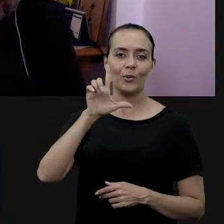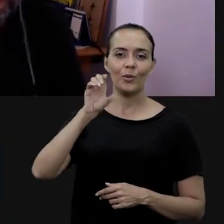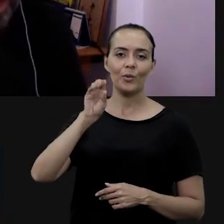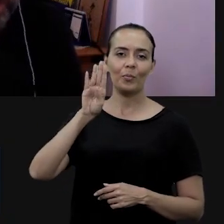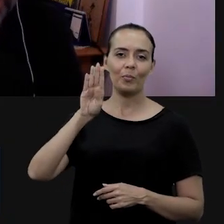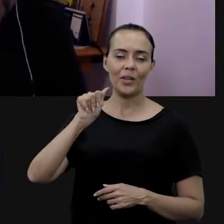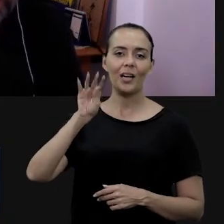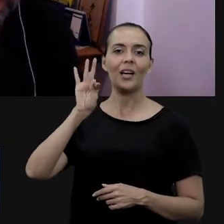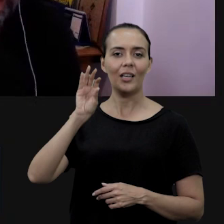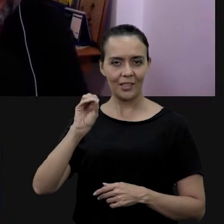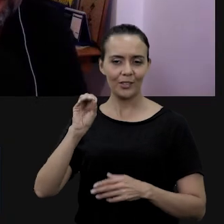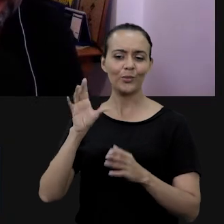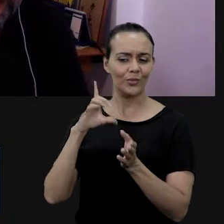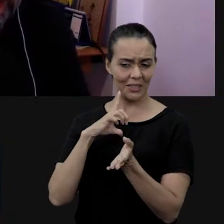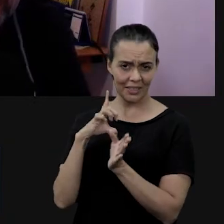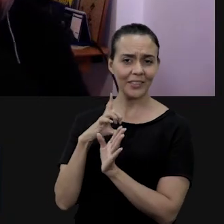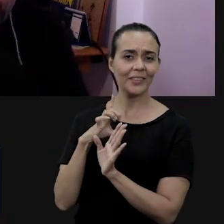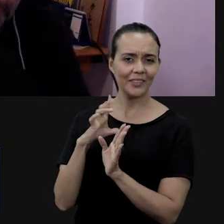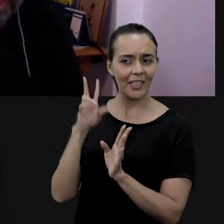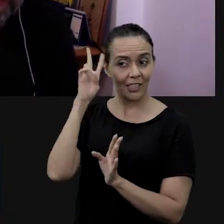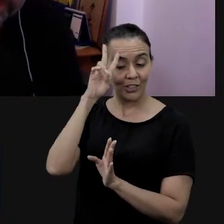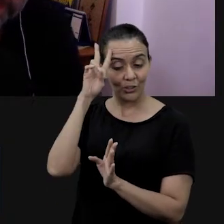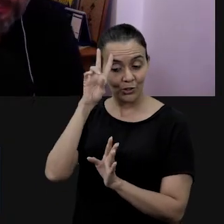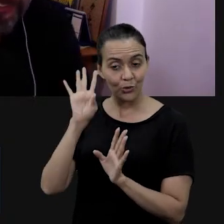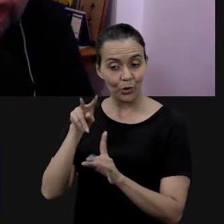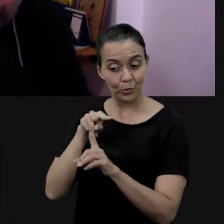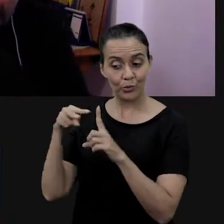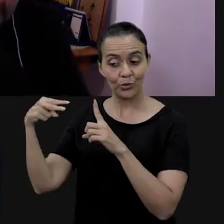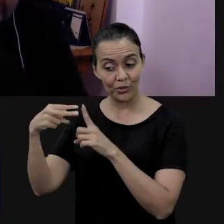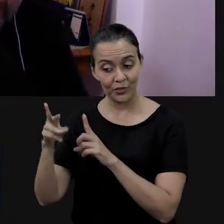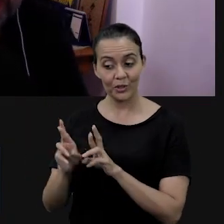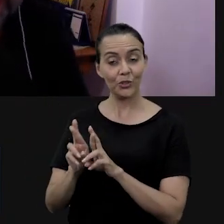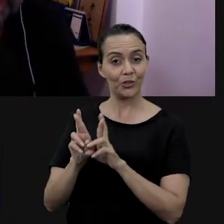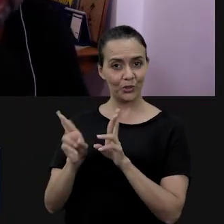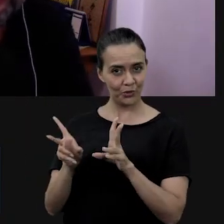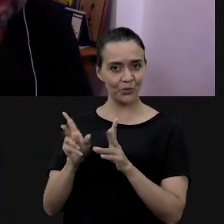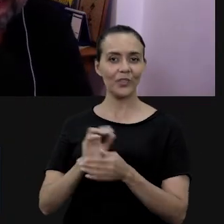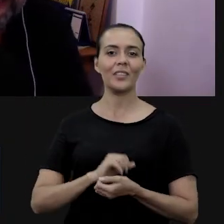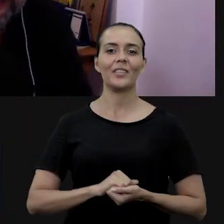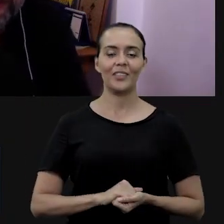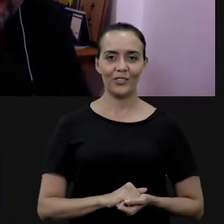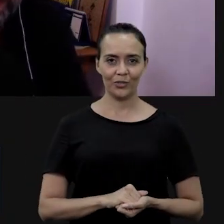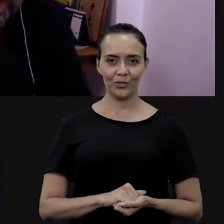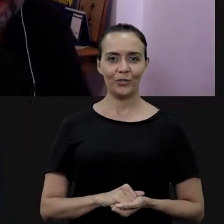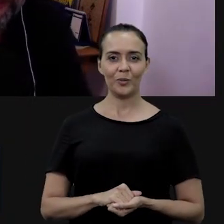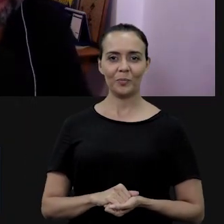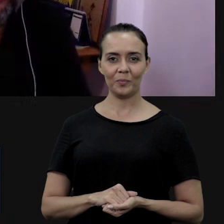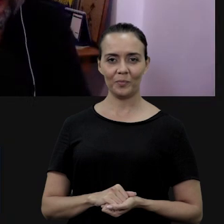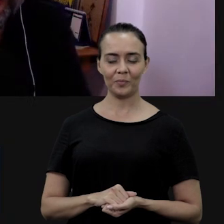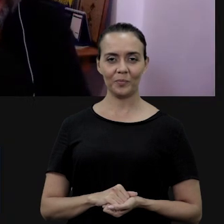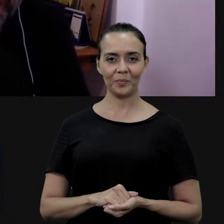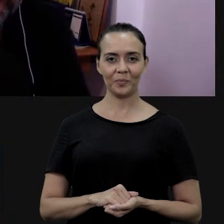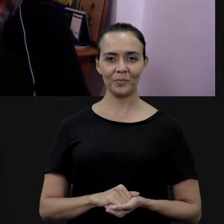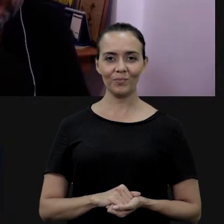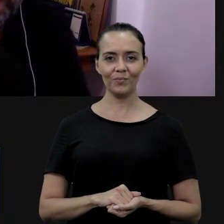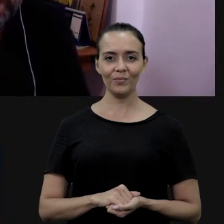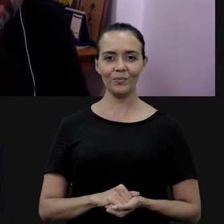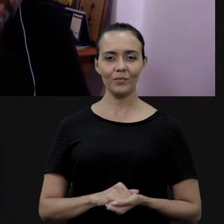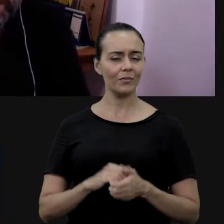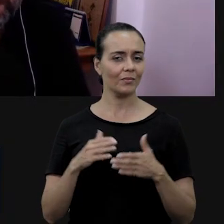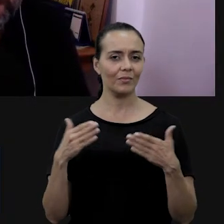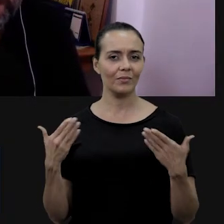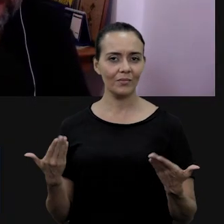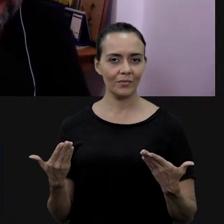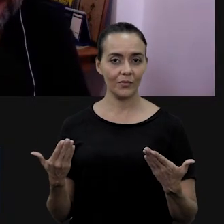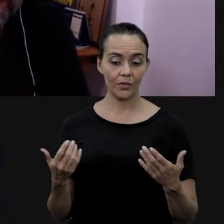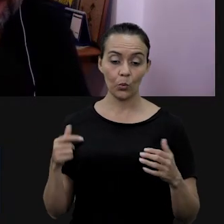mil questões A visão racistas. dele, o É, ponto de vista particular, né? exato. Individual ali, né? E aí é o que chegou